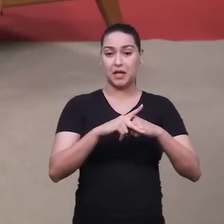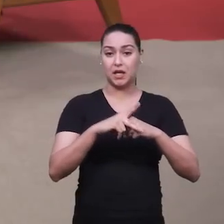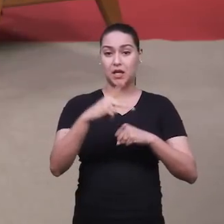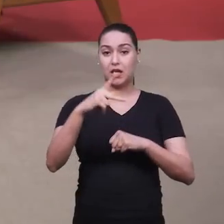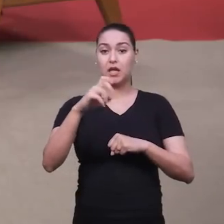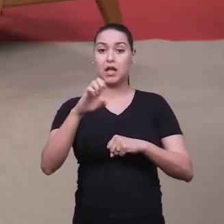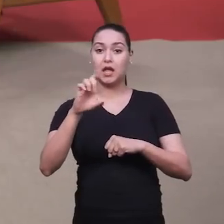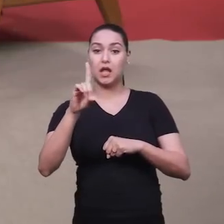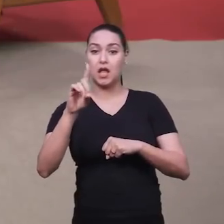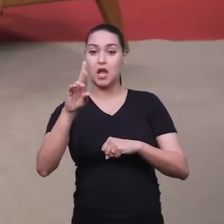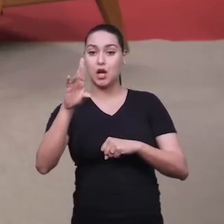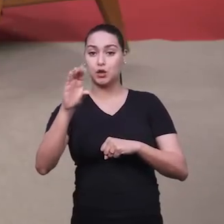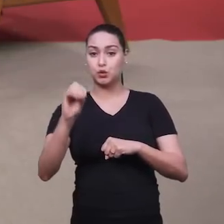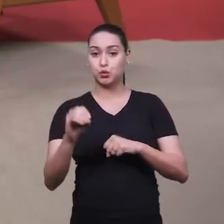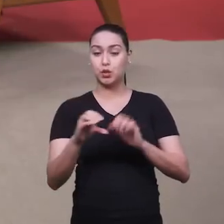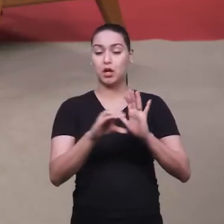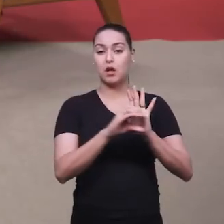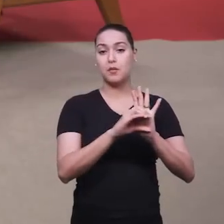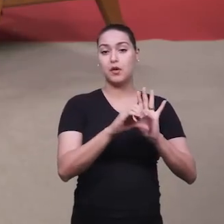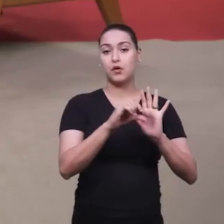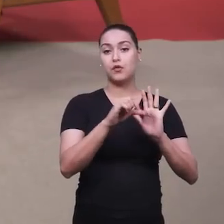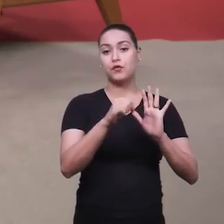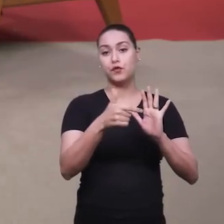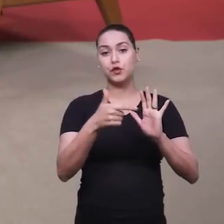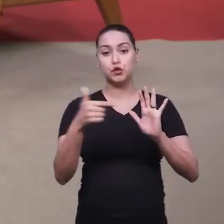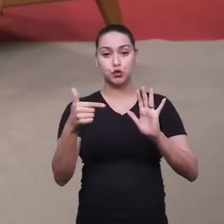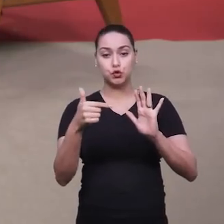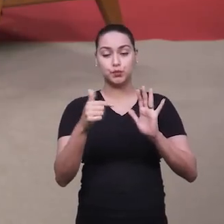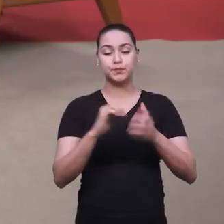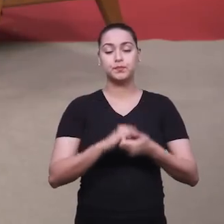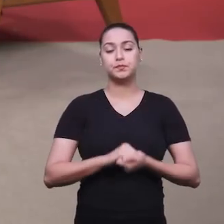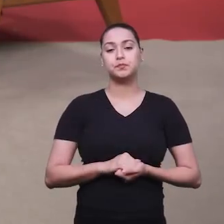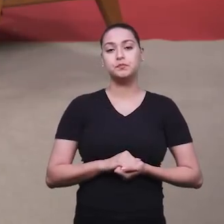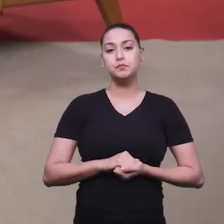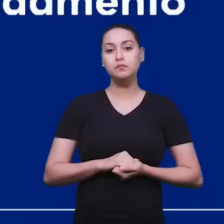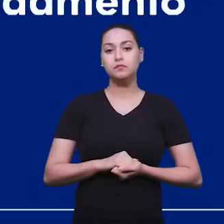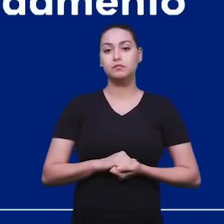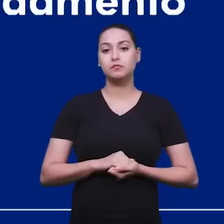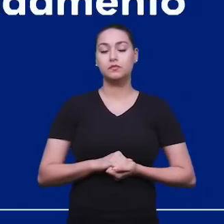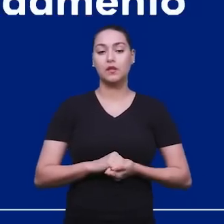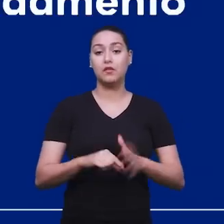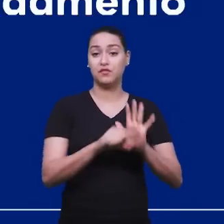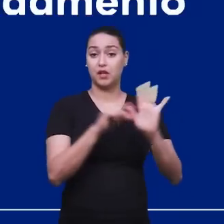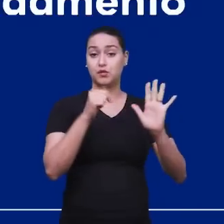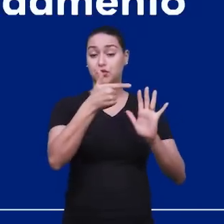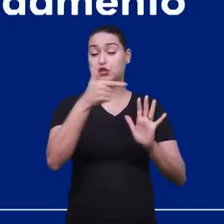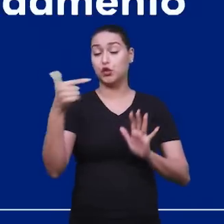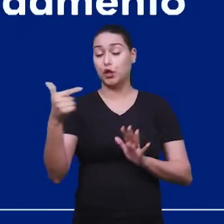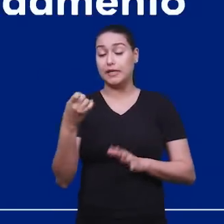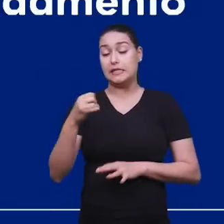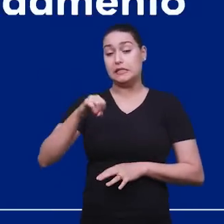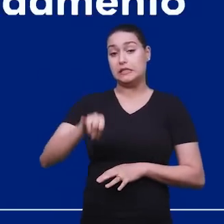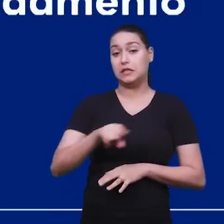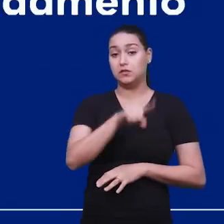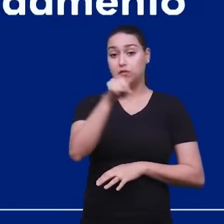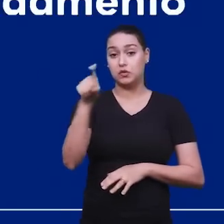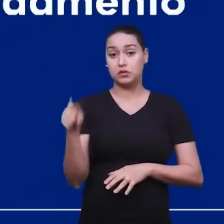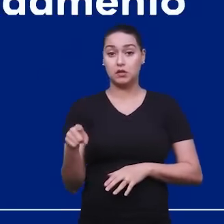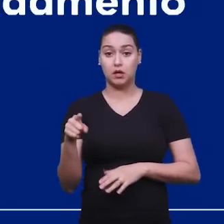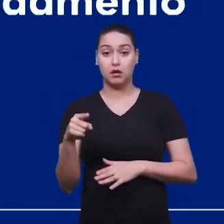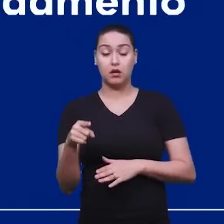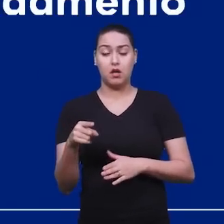e 22. A Bíblia é clara quando diz o seguinte: porquanto, se, depois de